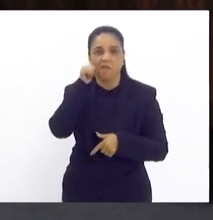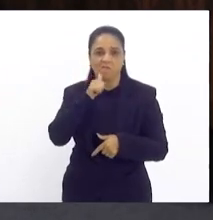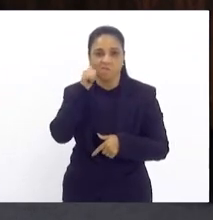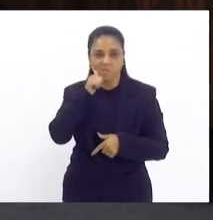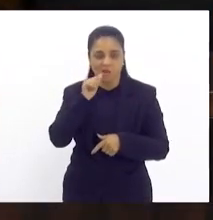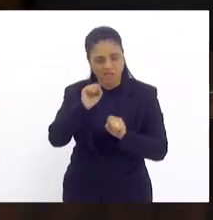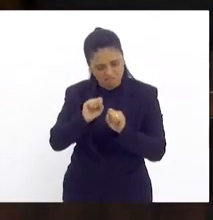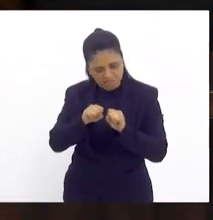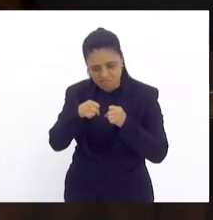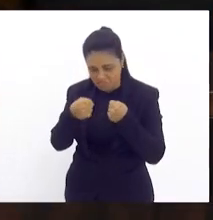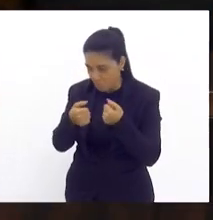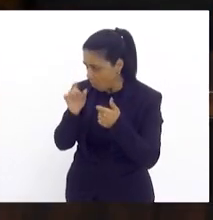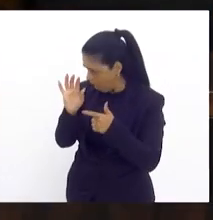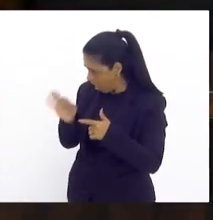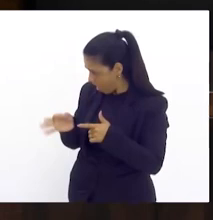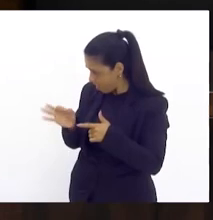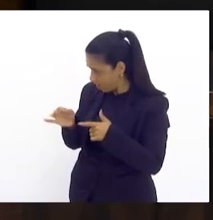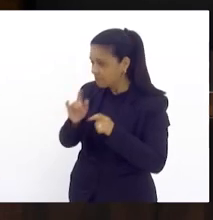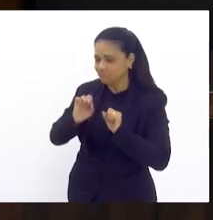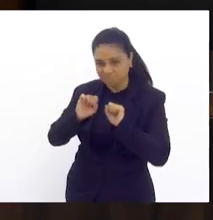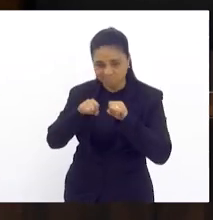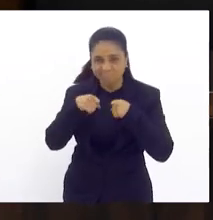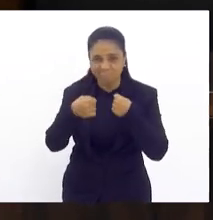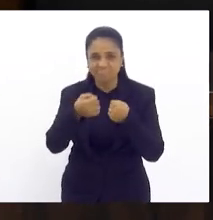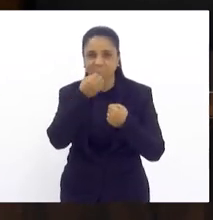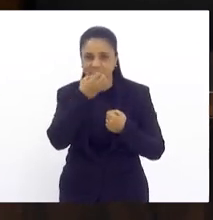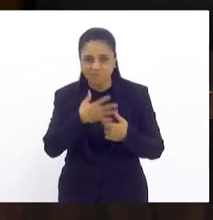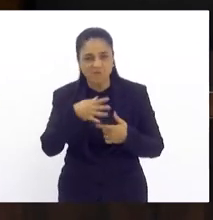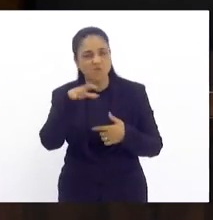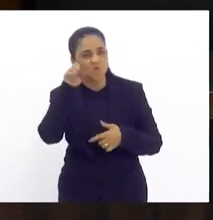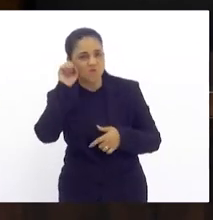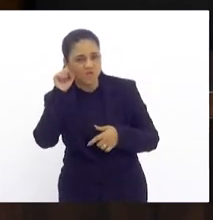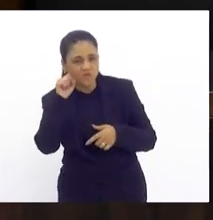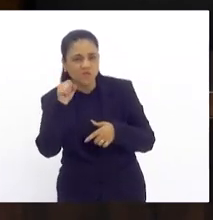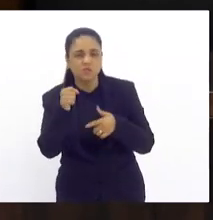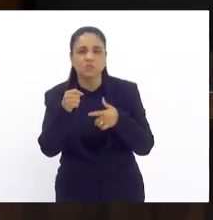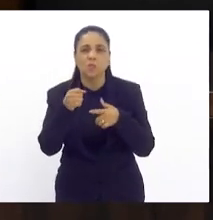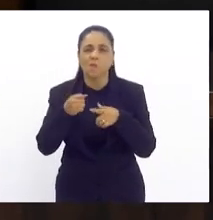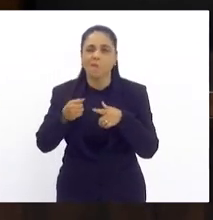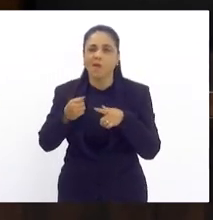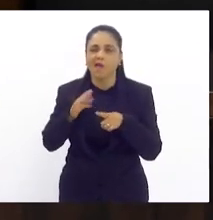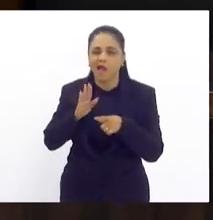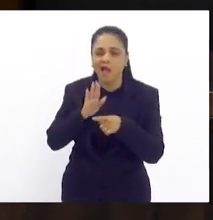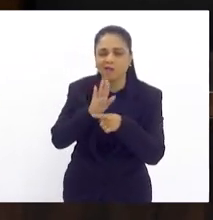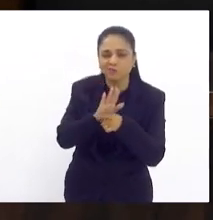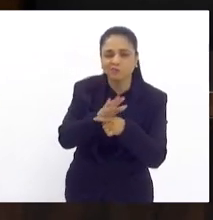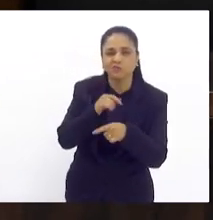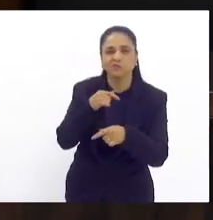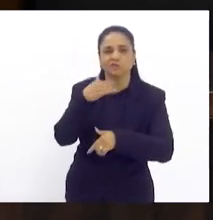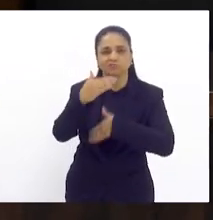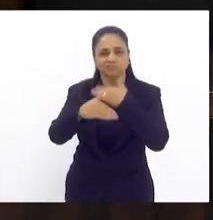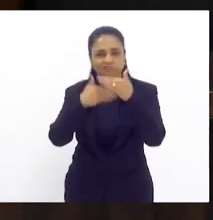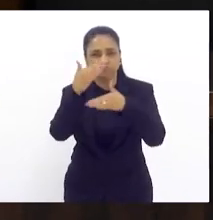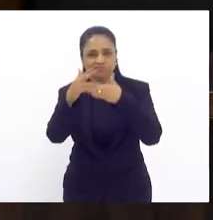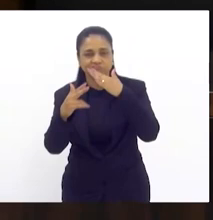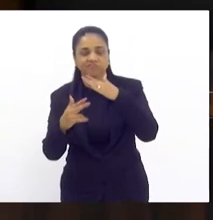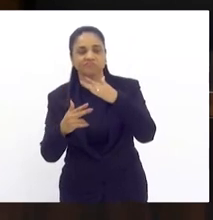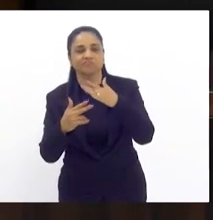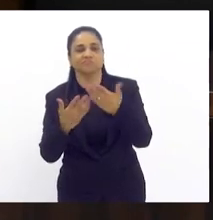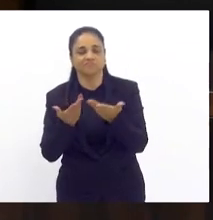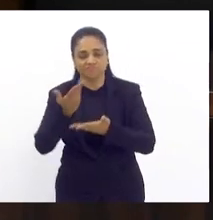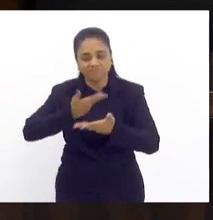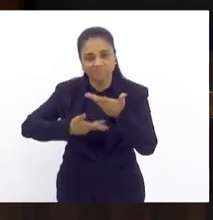defendendo bem, defendendo aí, unindo, sempre ouvindo, sempre procurando construir ponte, relacionamento entre